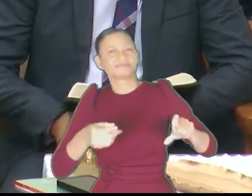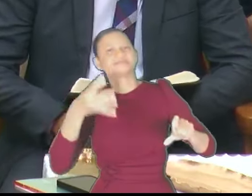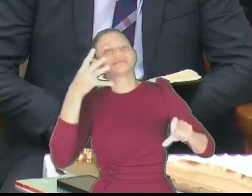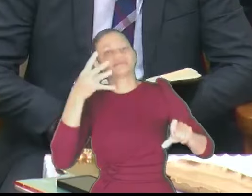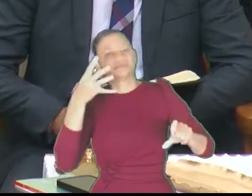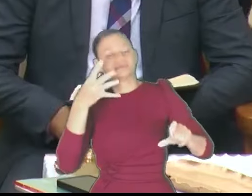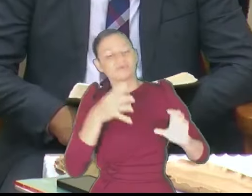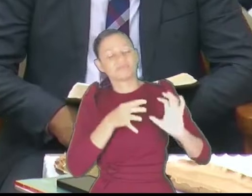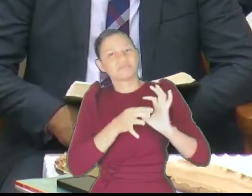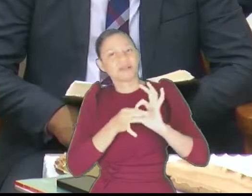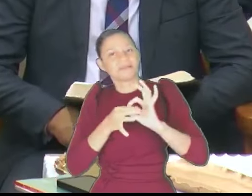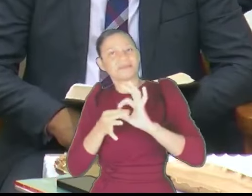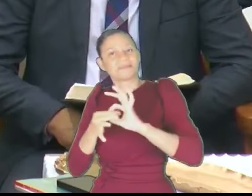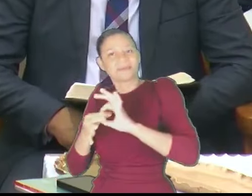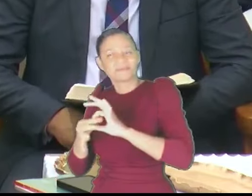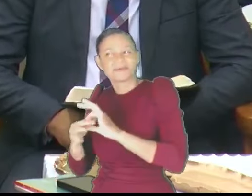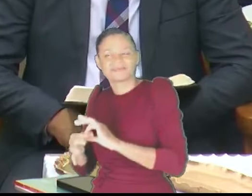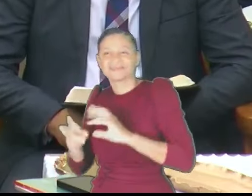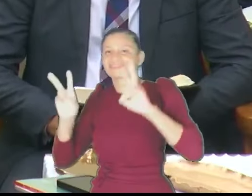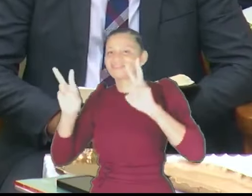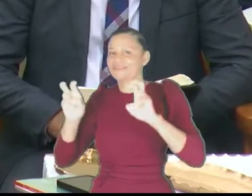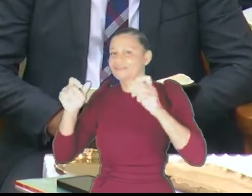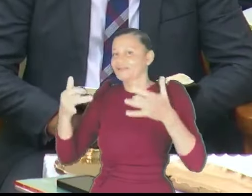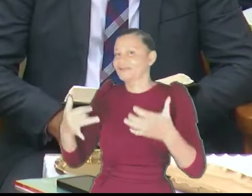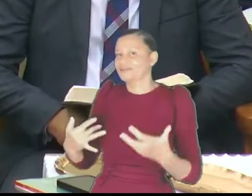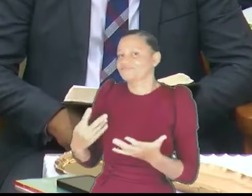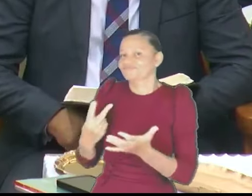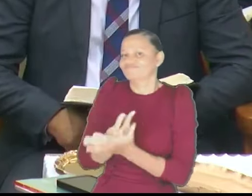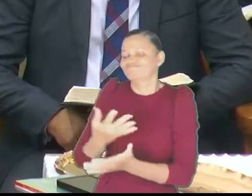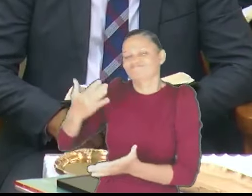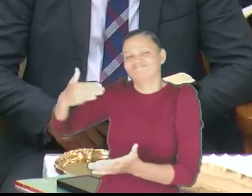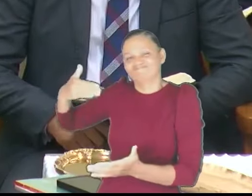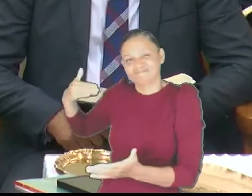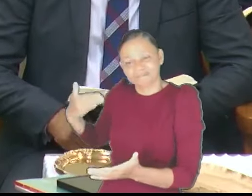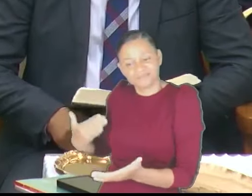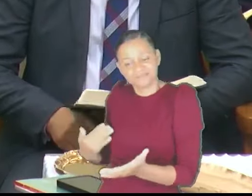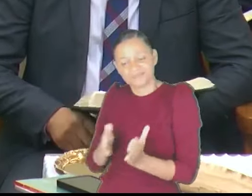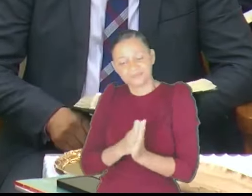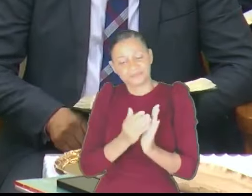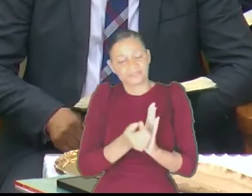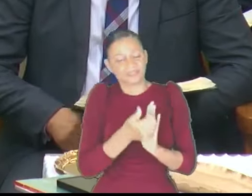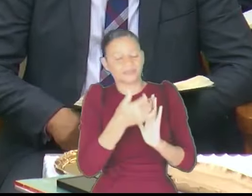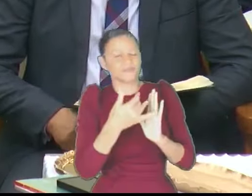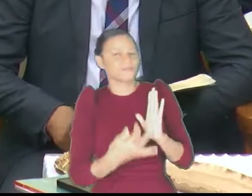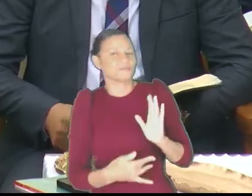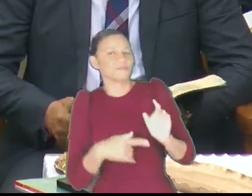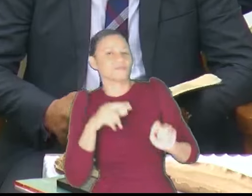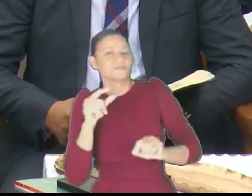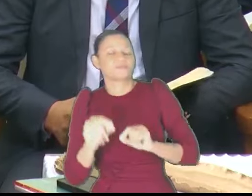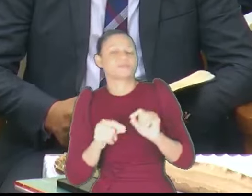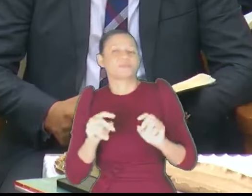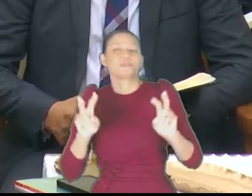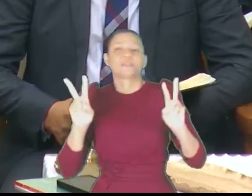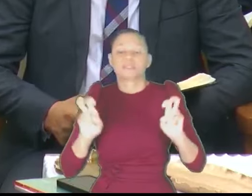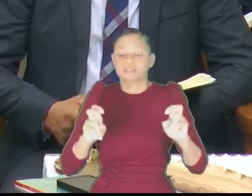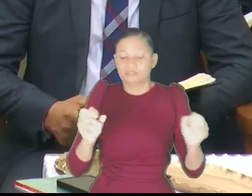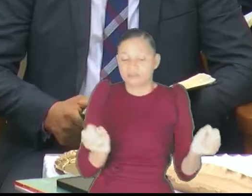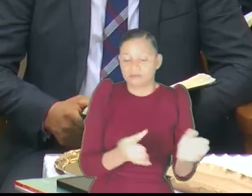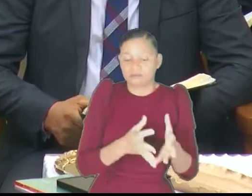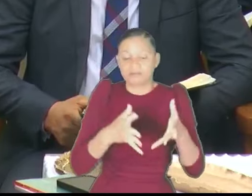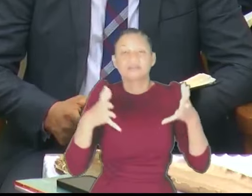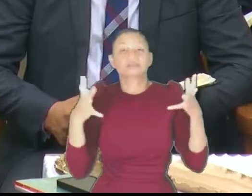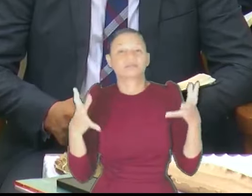o contexto do que se trata. Pois bem, a Bíblia aqui nos relata acerca de um milagre